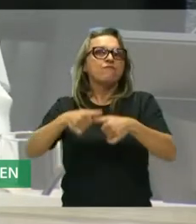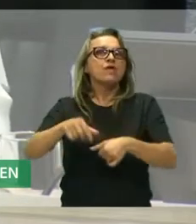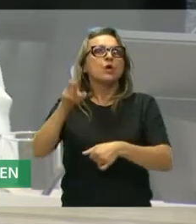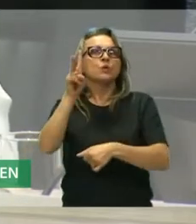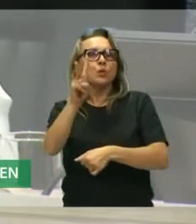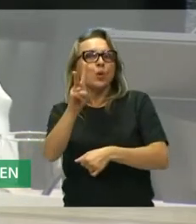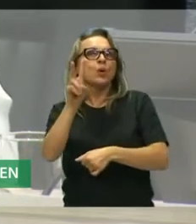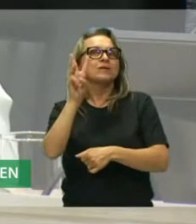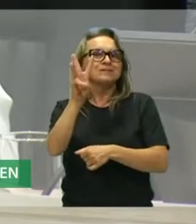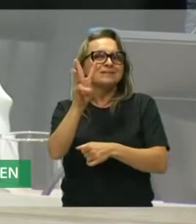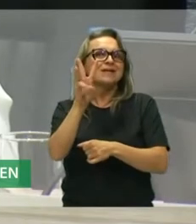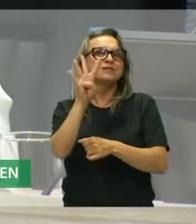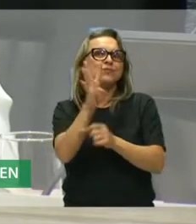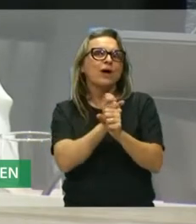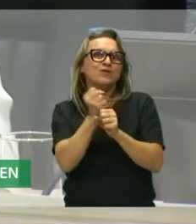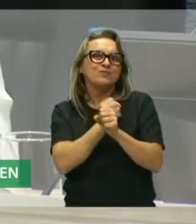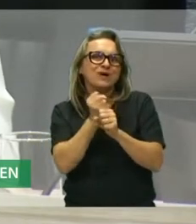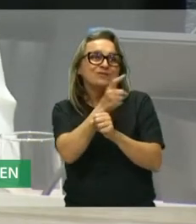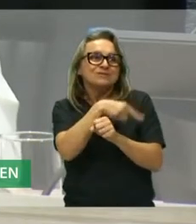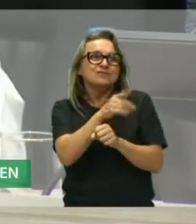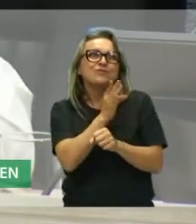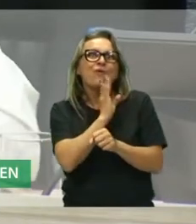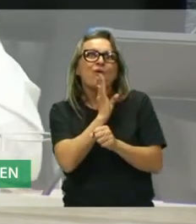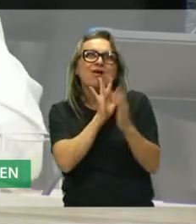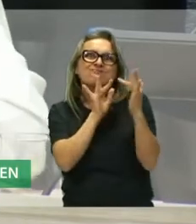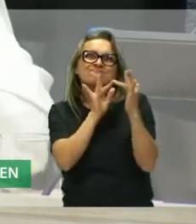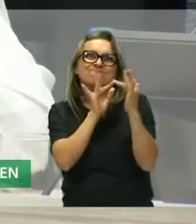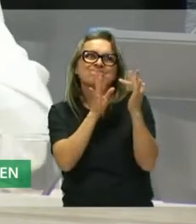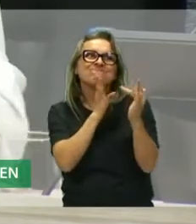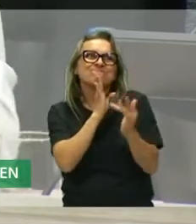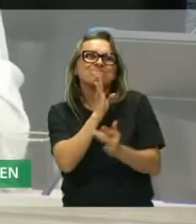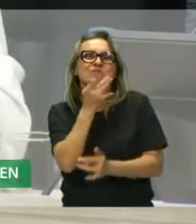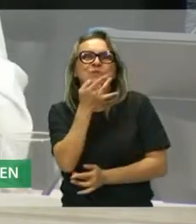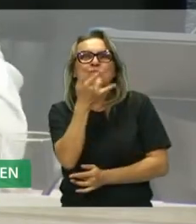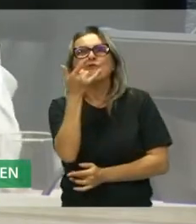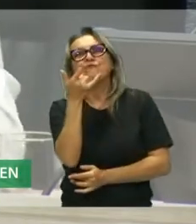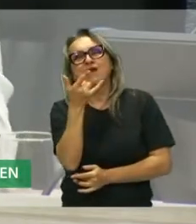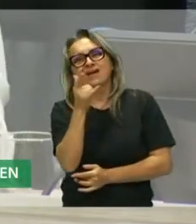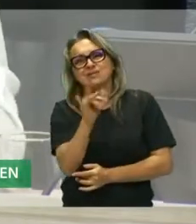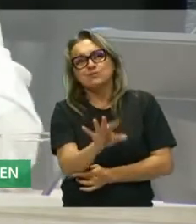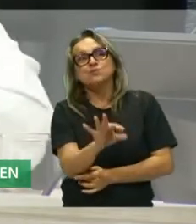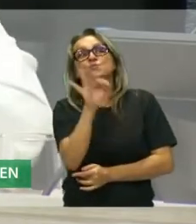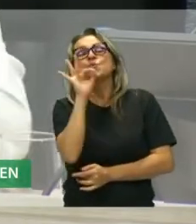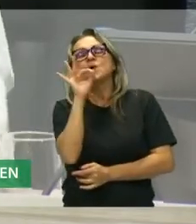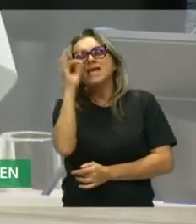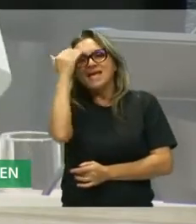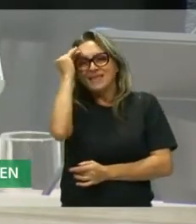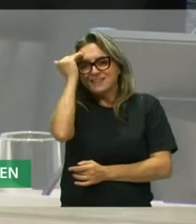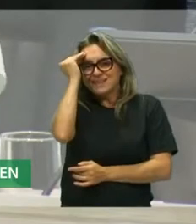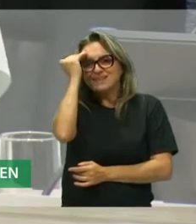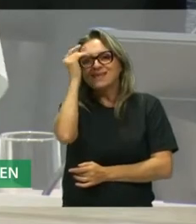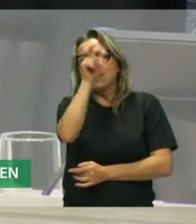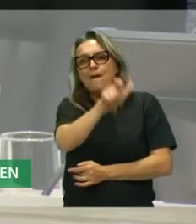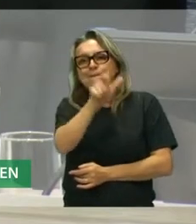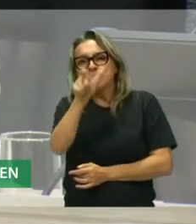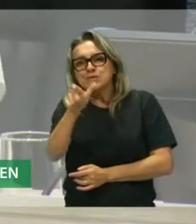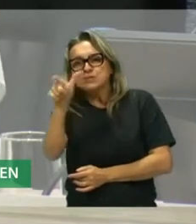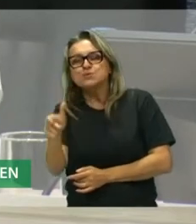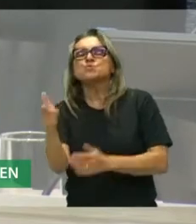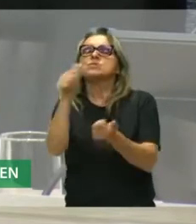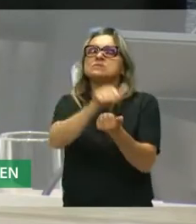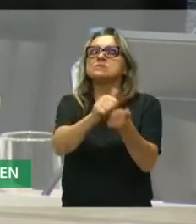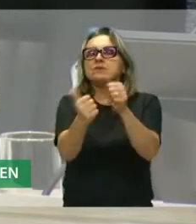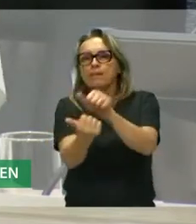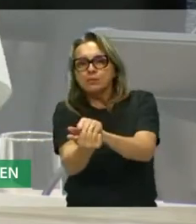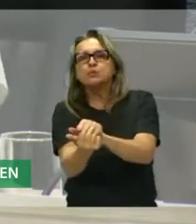conhecemos. E fica mais fácil de, digamos assim, escolher, entender que pessoa se adaptou à